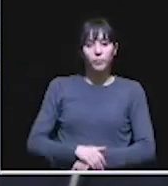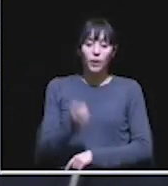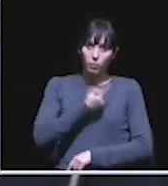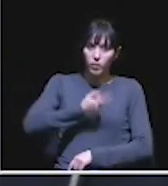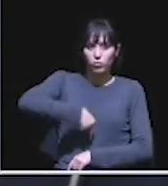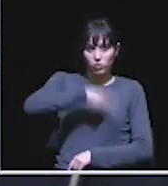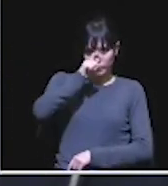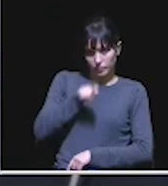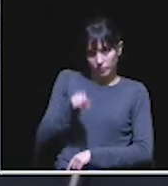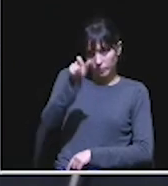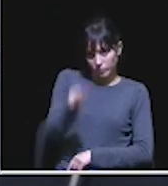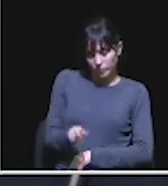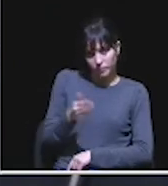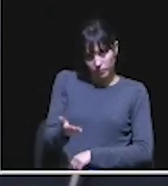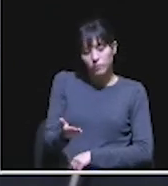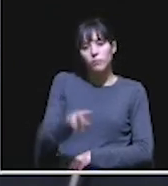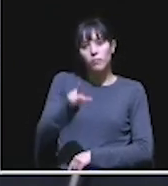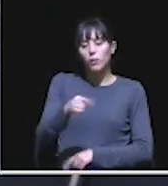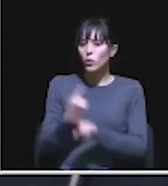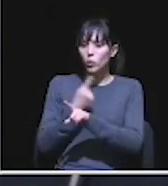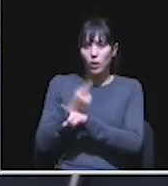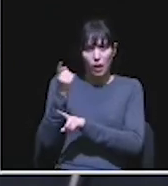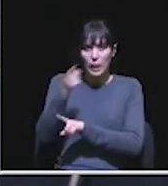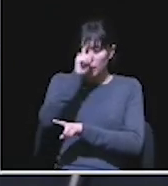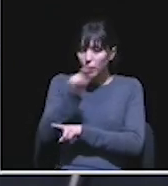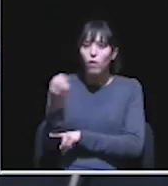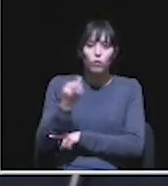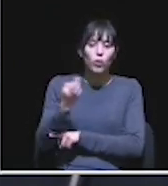obrigação manter a memória daquele e de outros episódios sinistros da história e garantir que nunca mais.